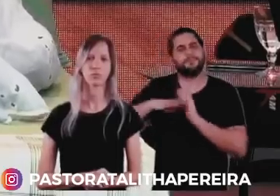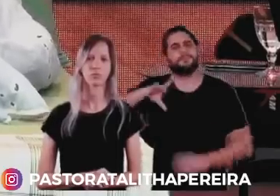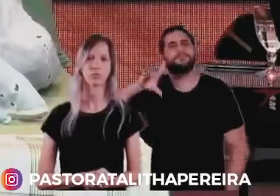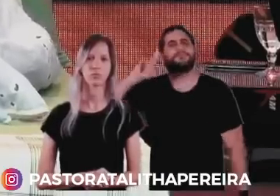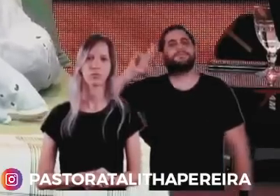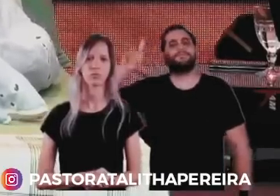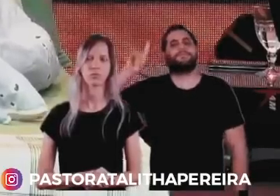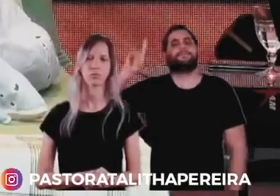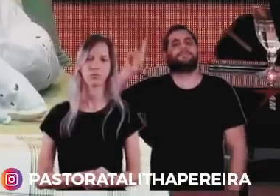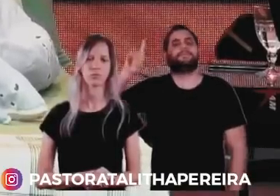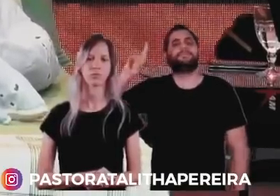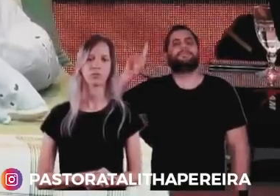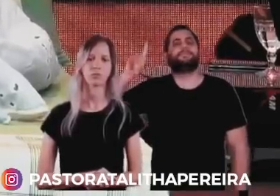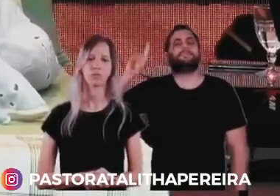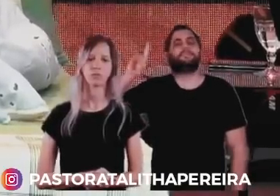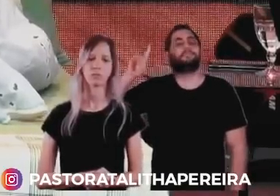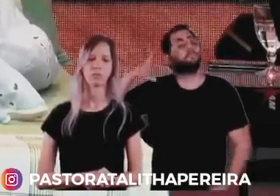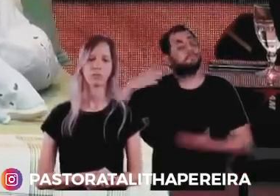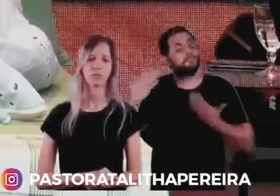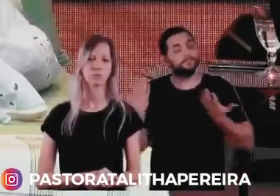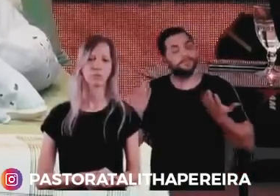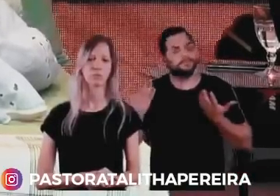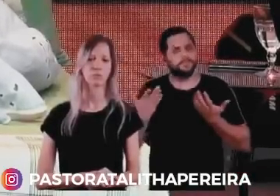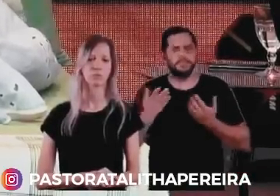nas mãos de Deus. Então,